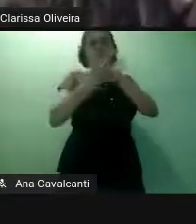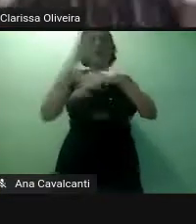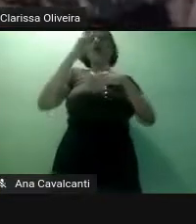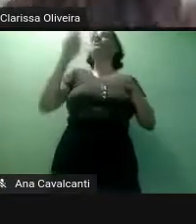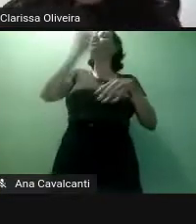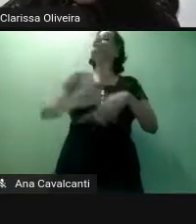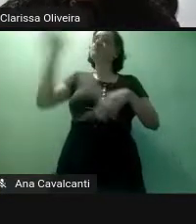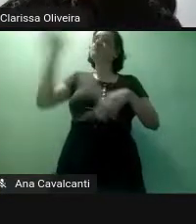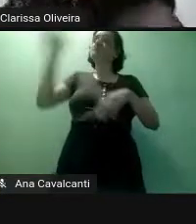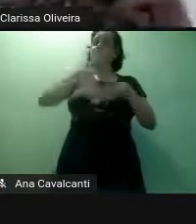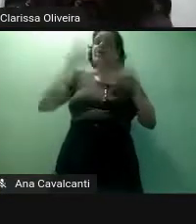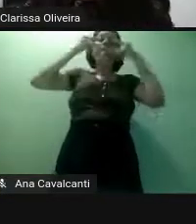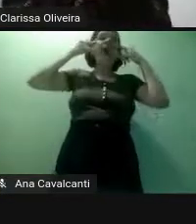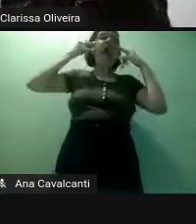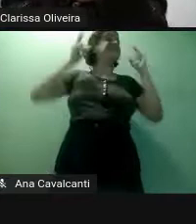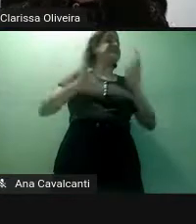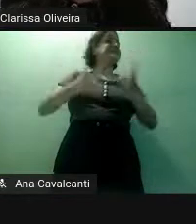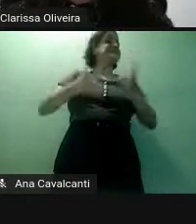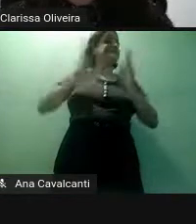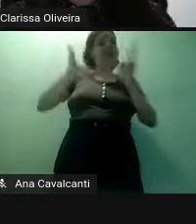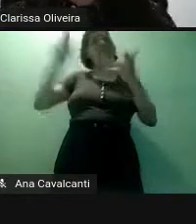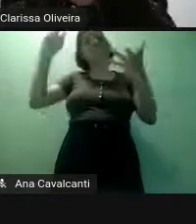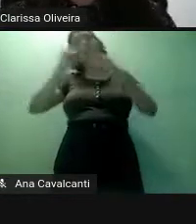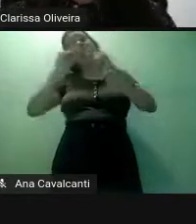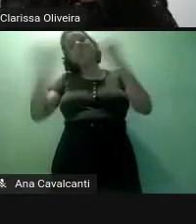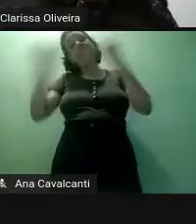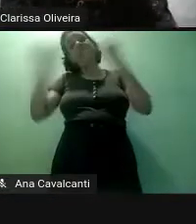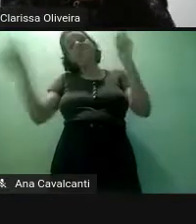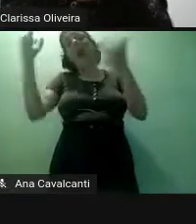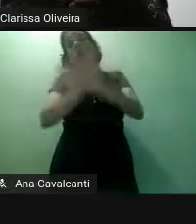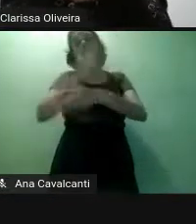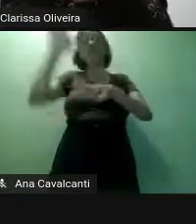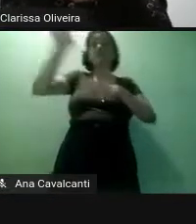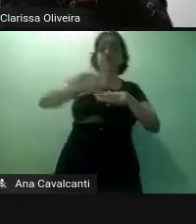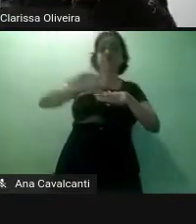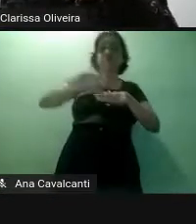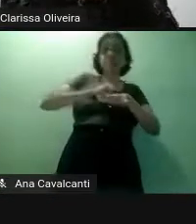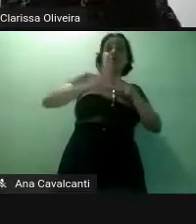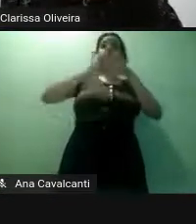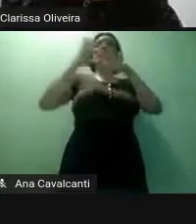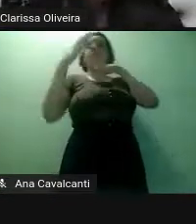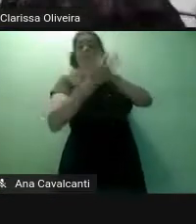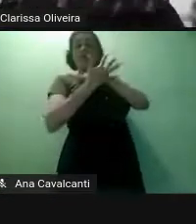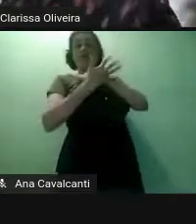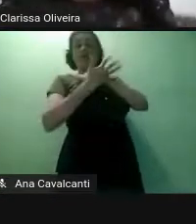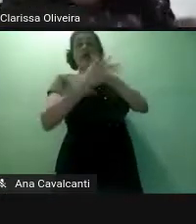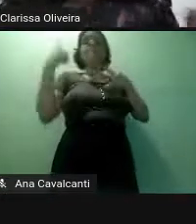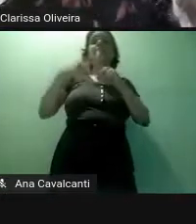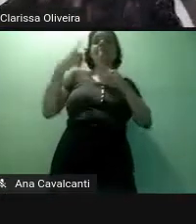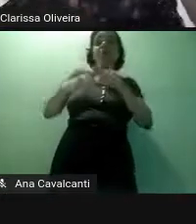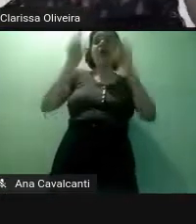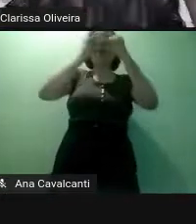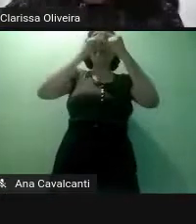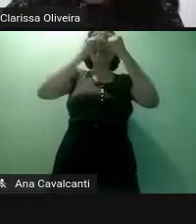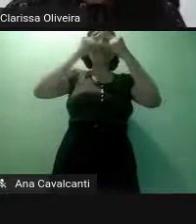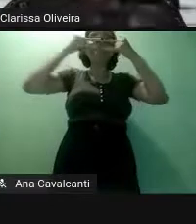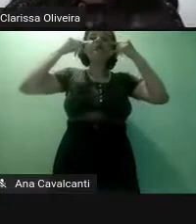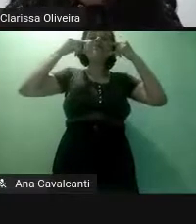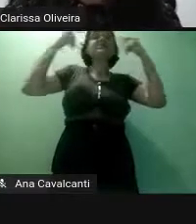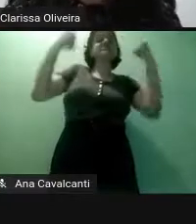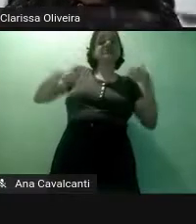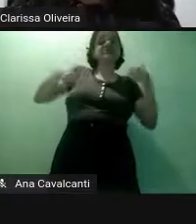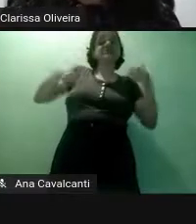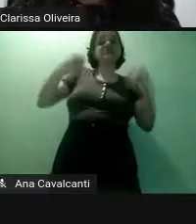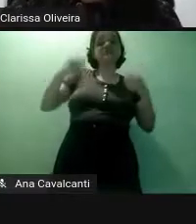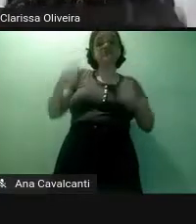tempo inteiro e mesmo assim eu me contaminei. Foi por causa disso. Porque mesmo com a máscara, a gente precisa